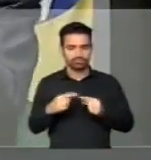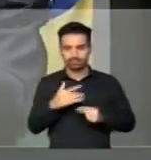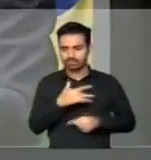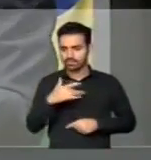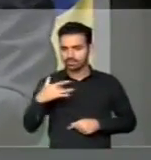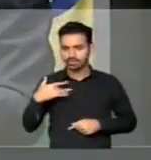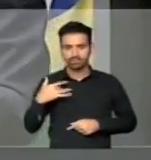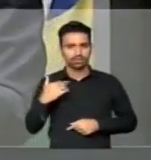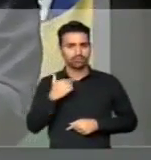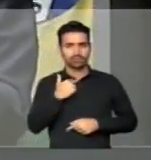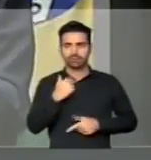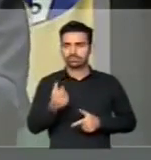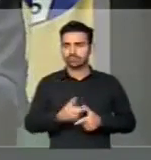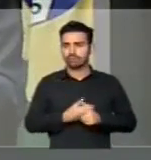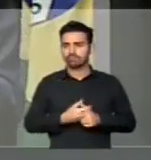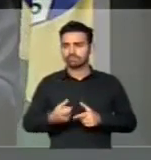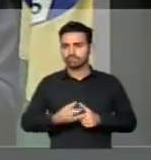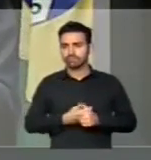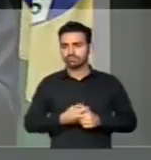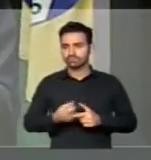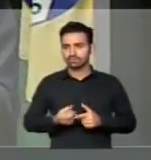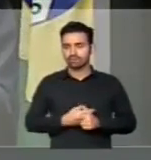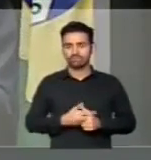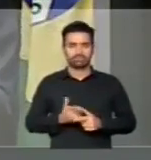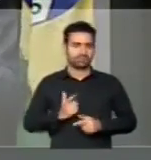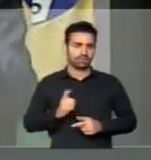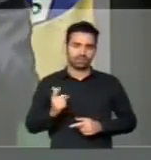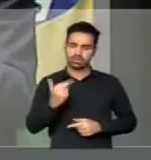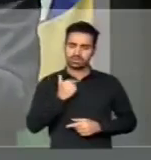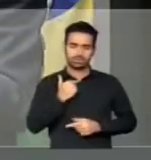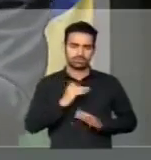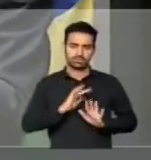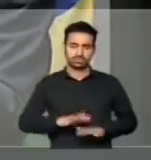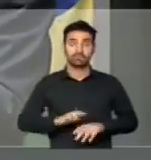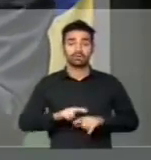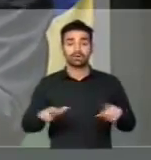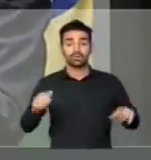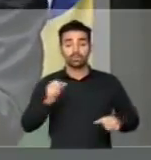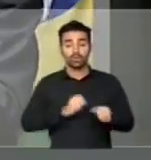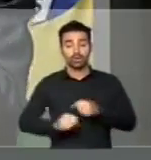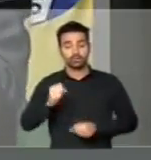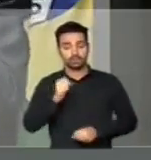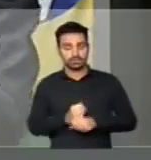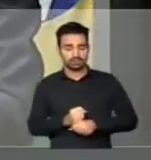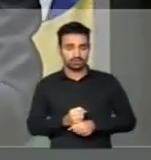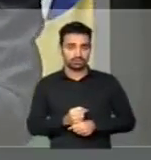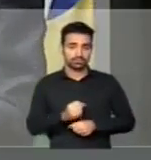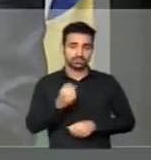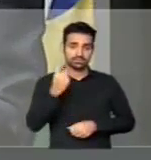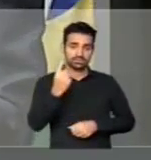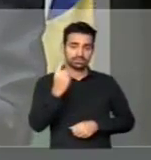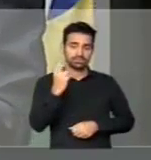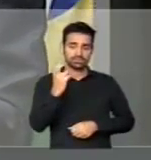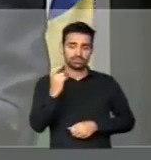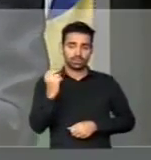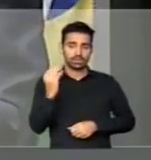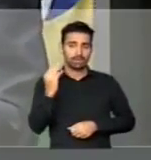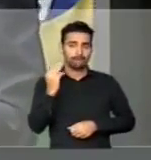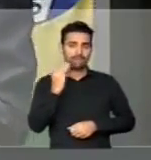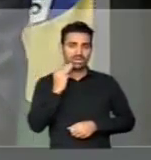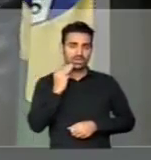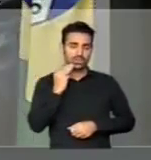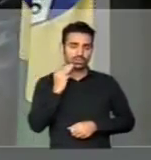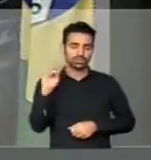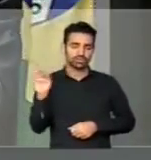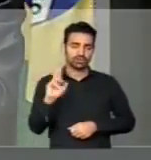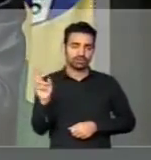fábrica de déficits em que se converteu. Só no ano passado foram 150 bilhões